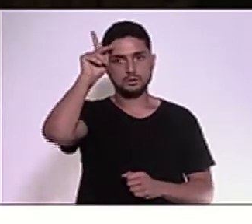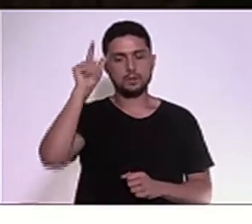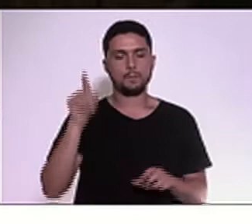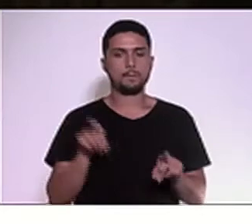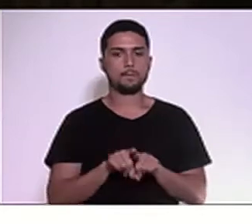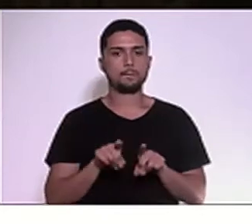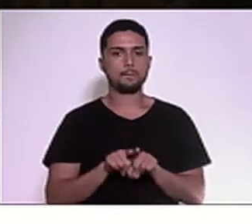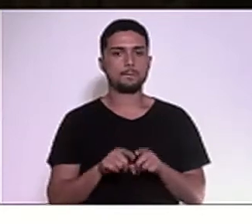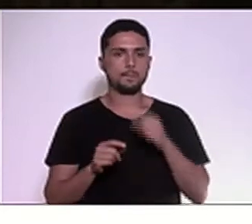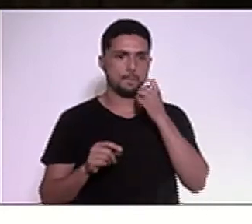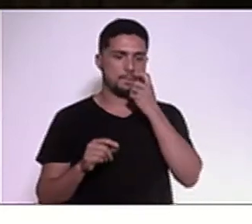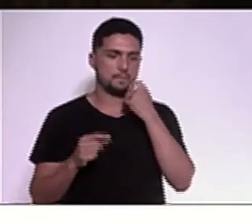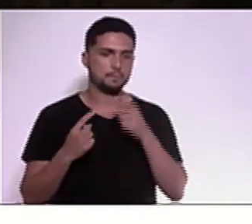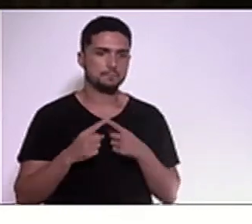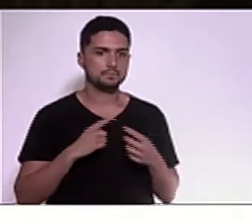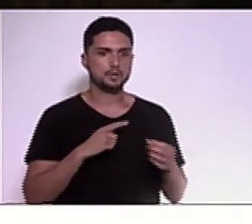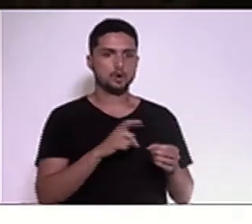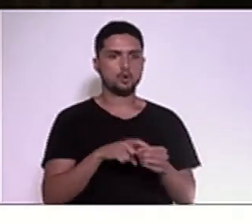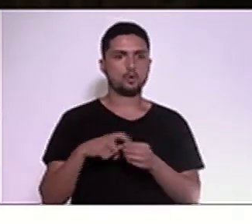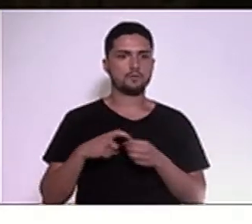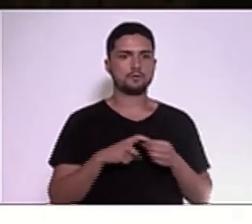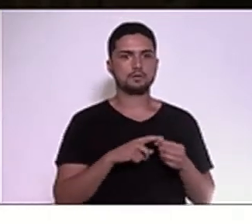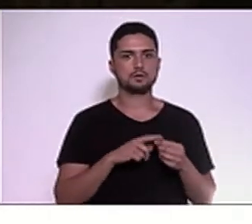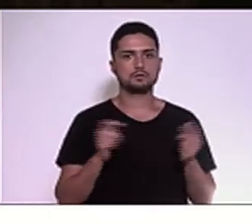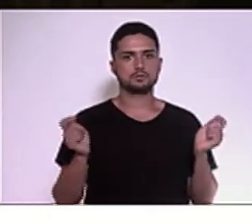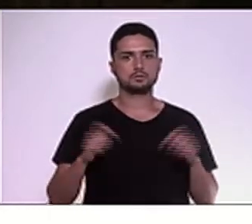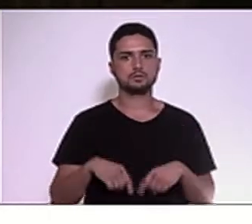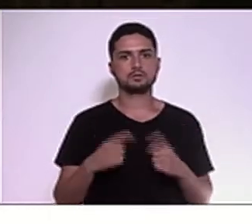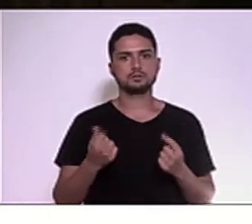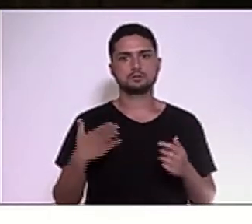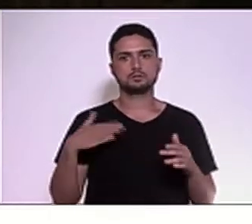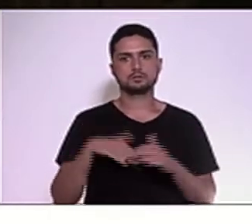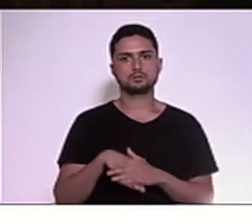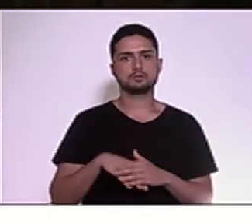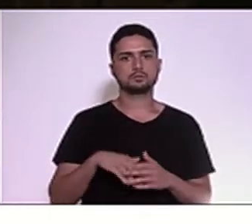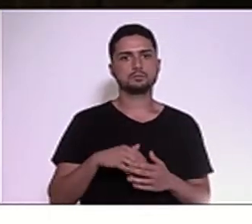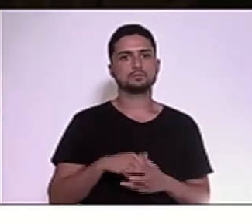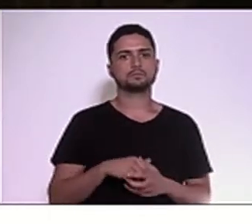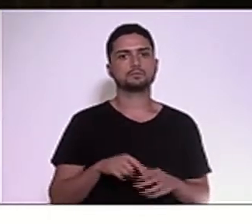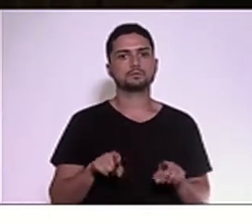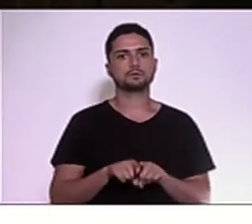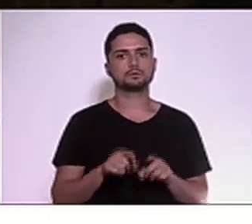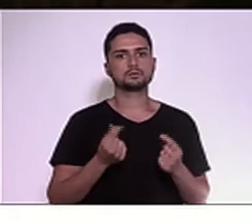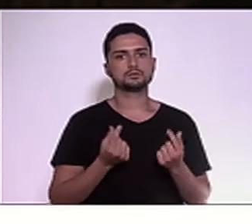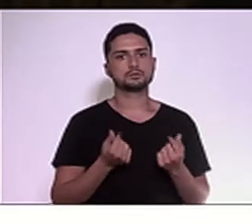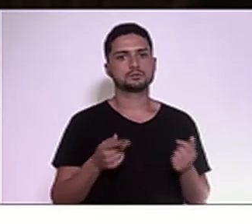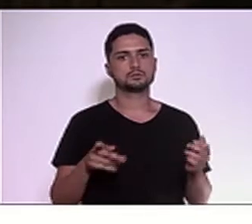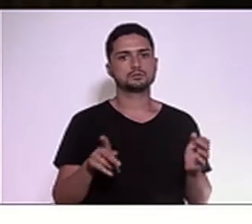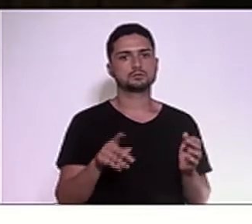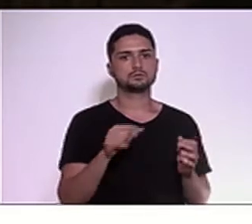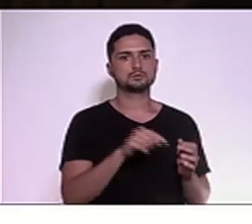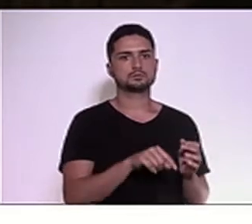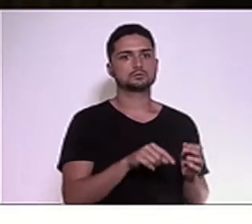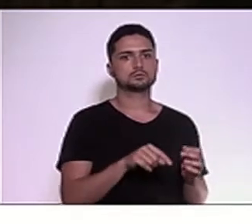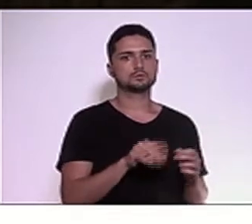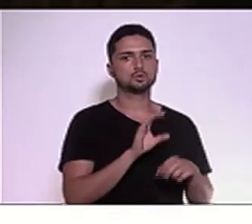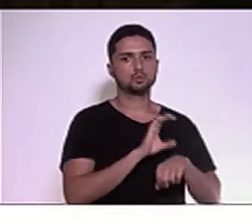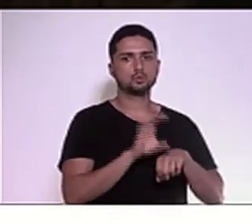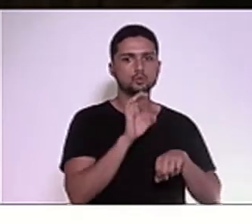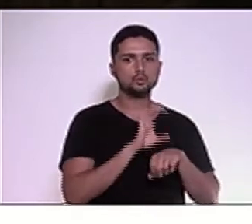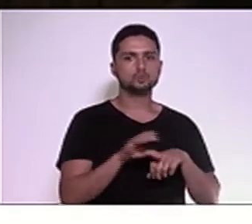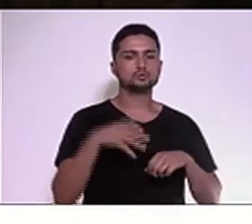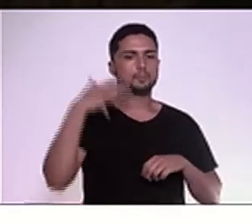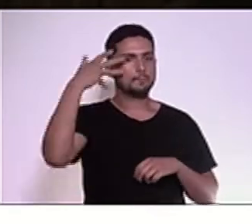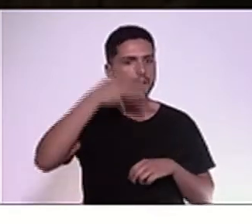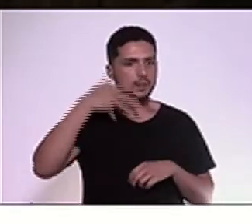em decorrência de convênios, possam caber ao fundo. Recursos oriundos de realização de cursos,